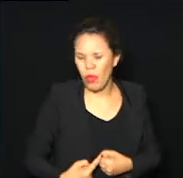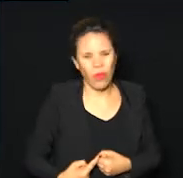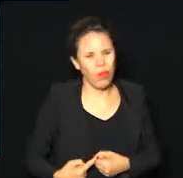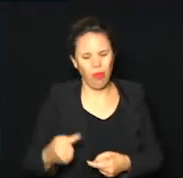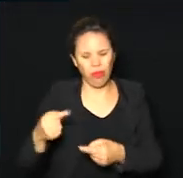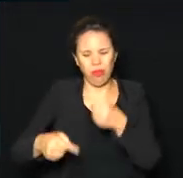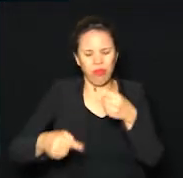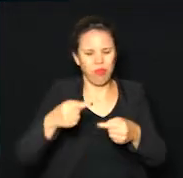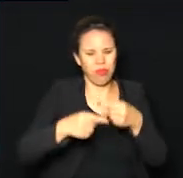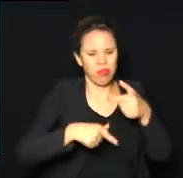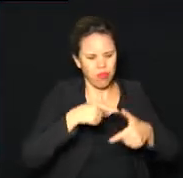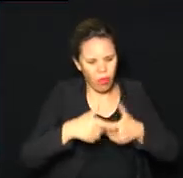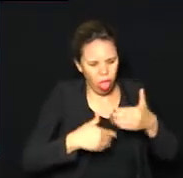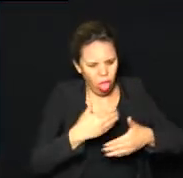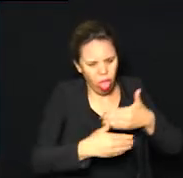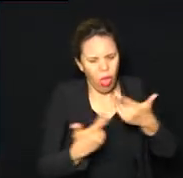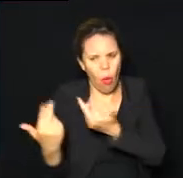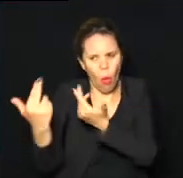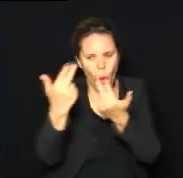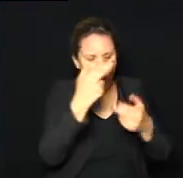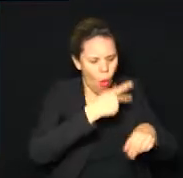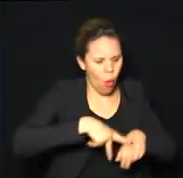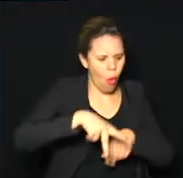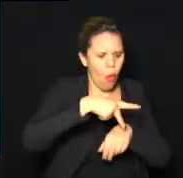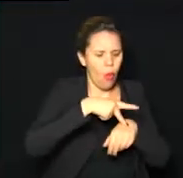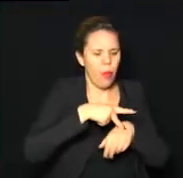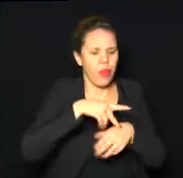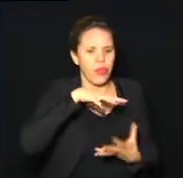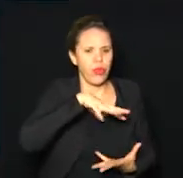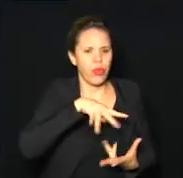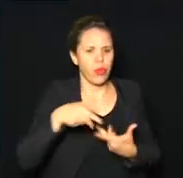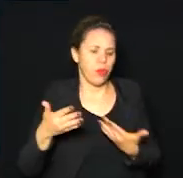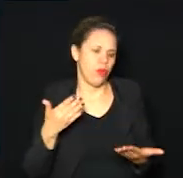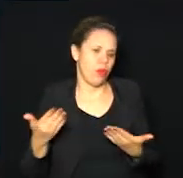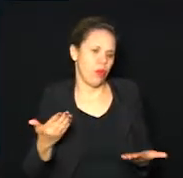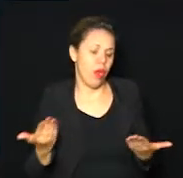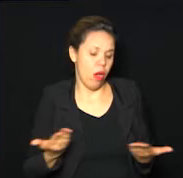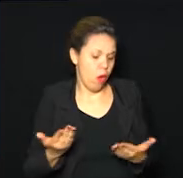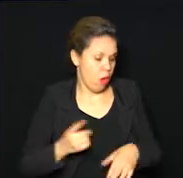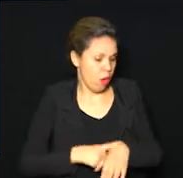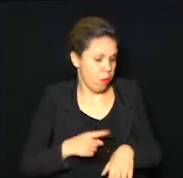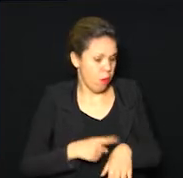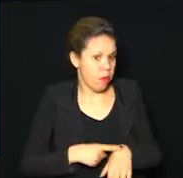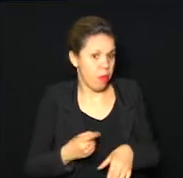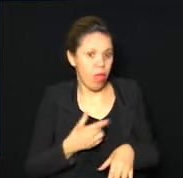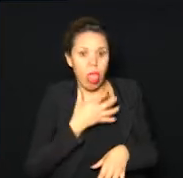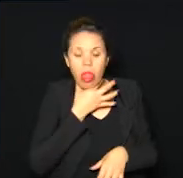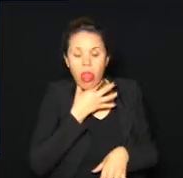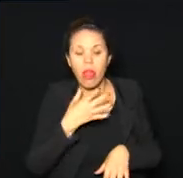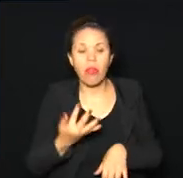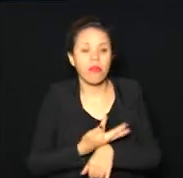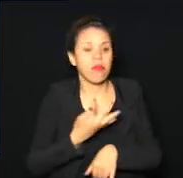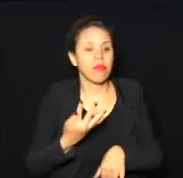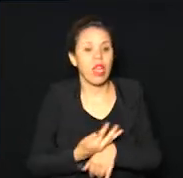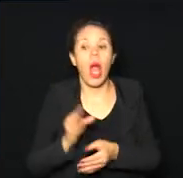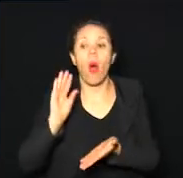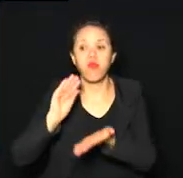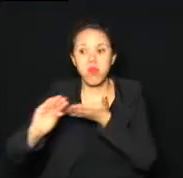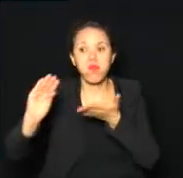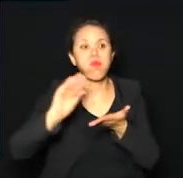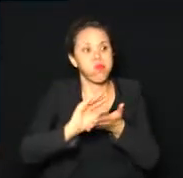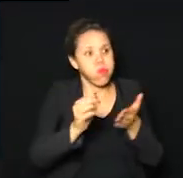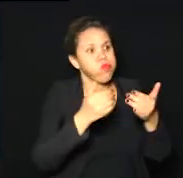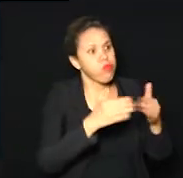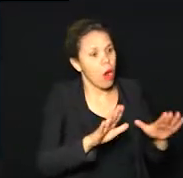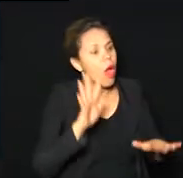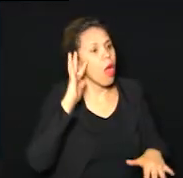do processo de muitos países do mundo que, em momentos de crise, liberam verbas para poder